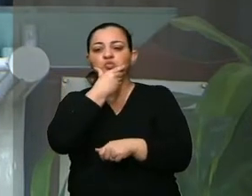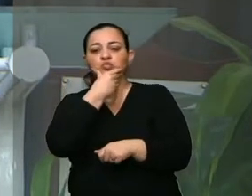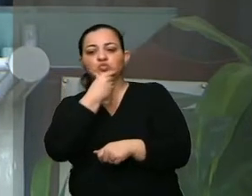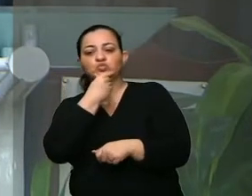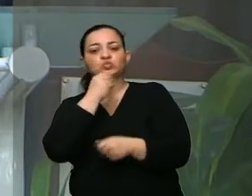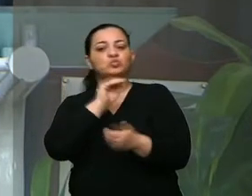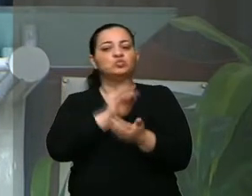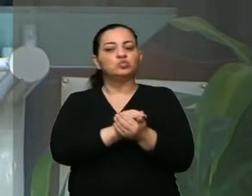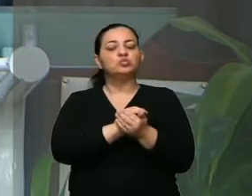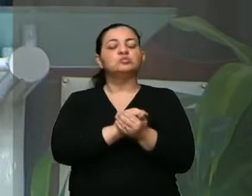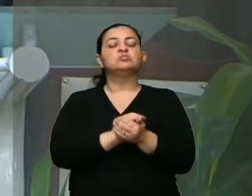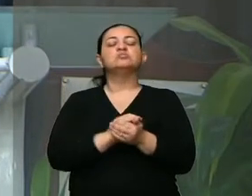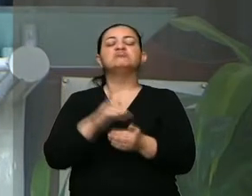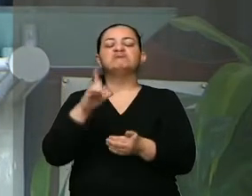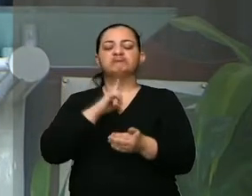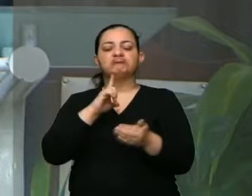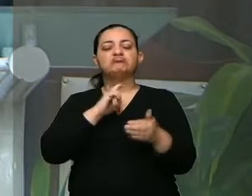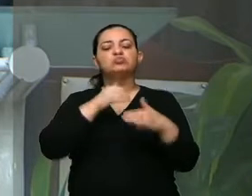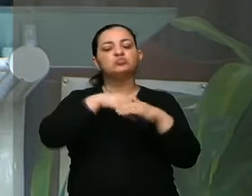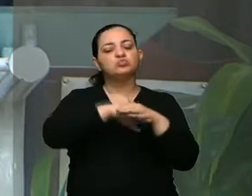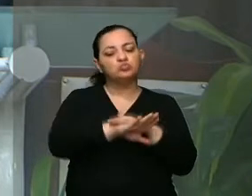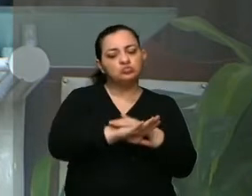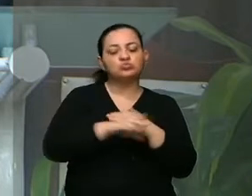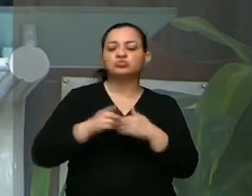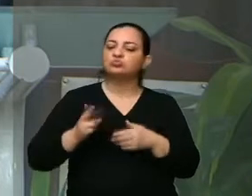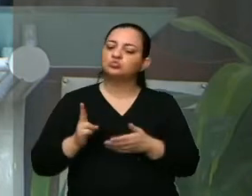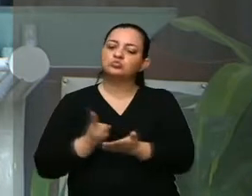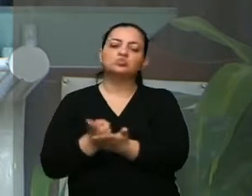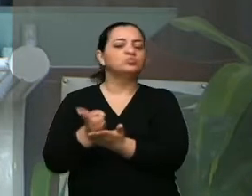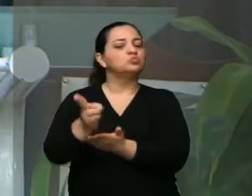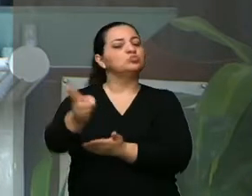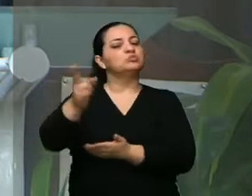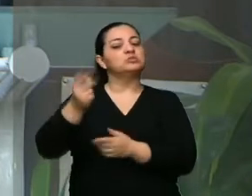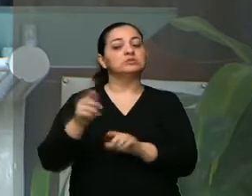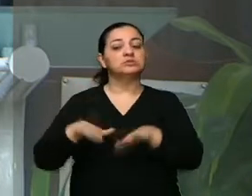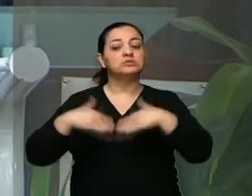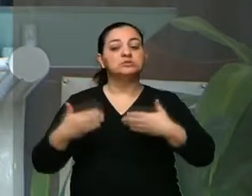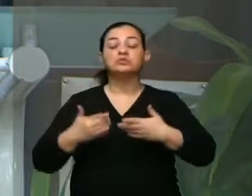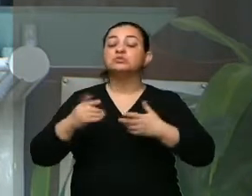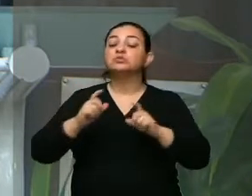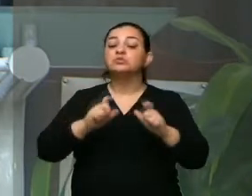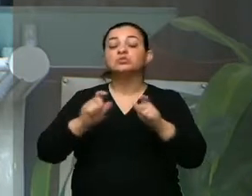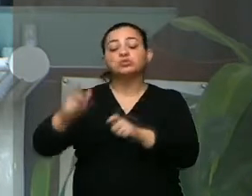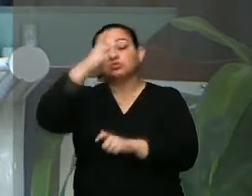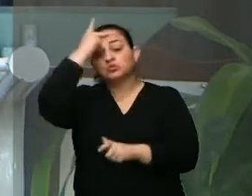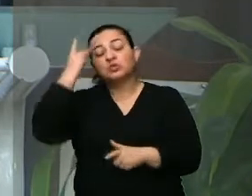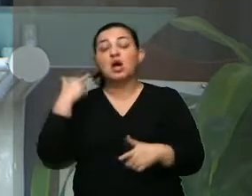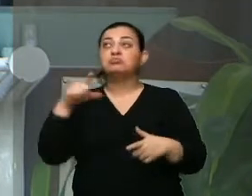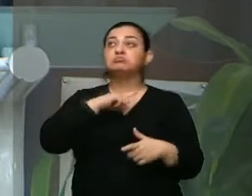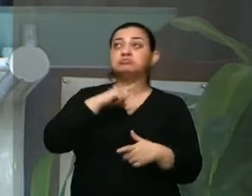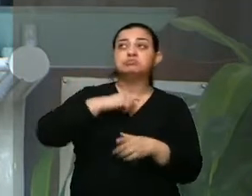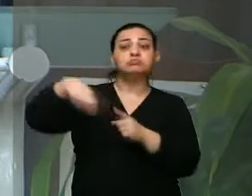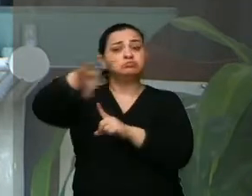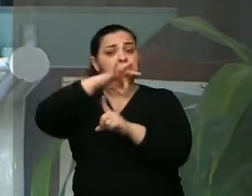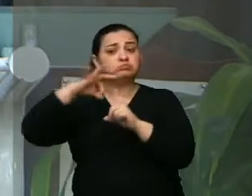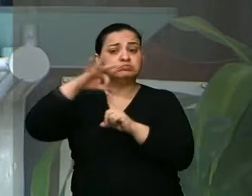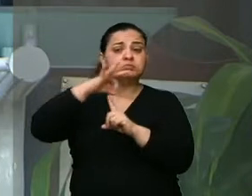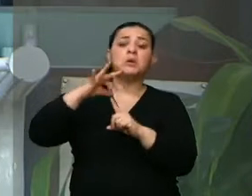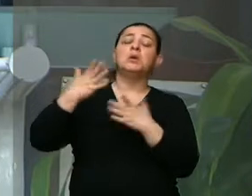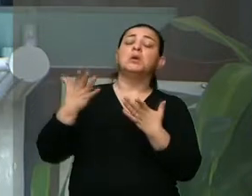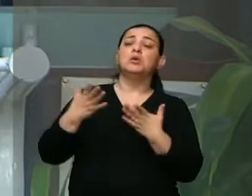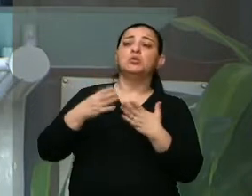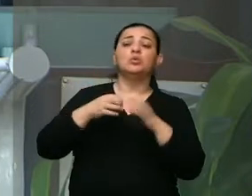reservas então aí aonde muitos falham eles diz mas eu tenho o espírito santo me